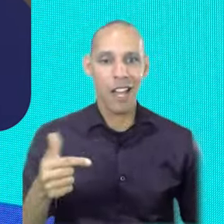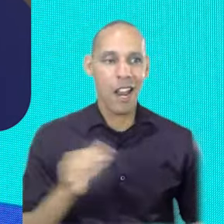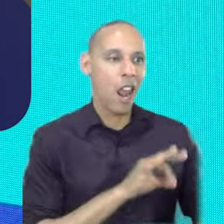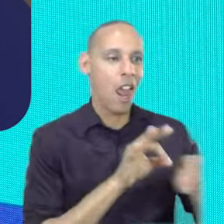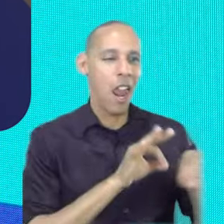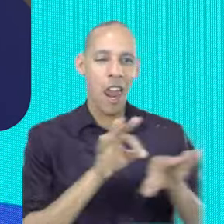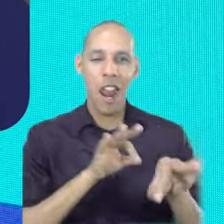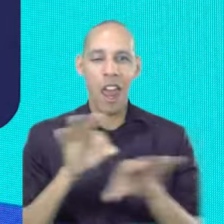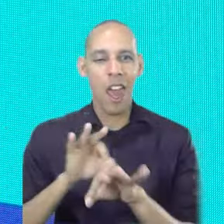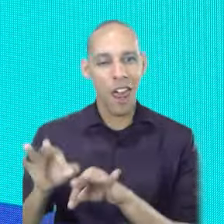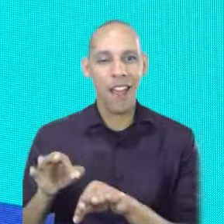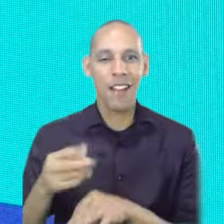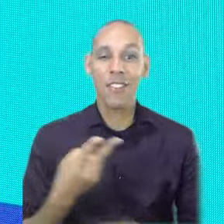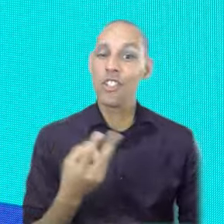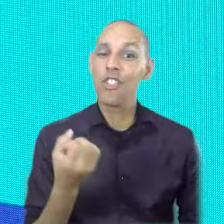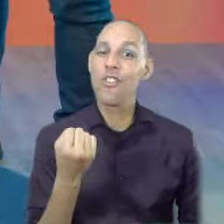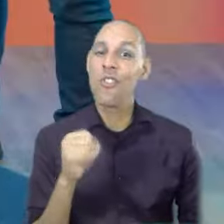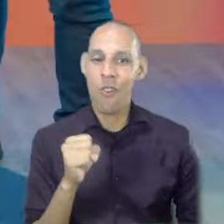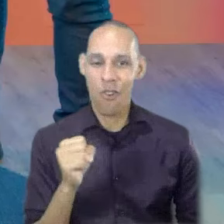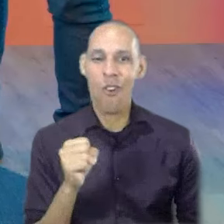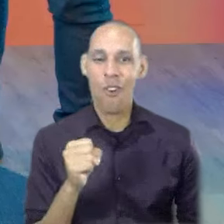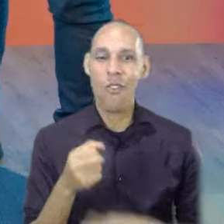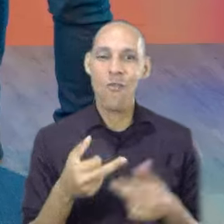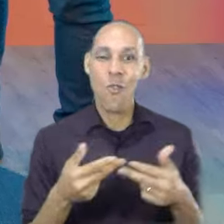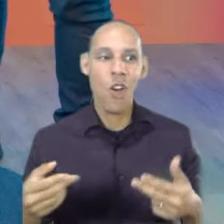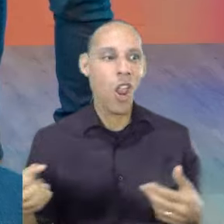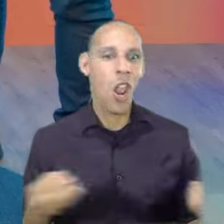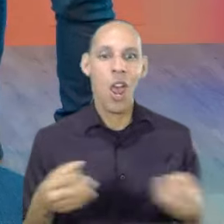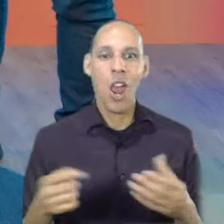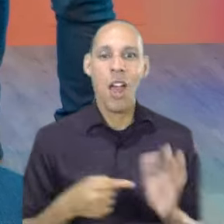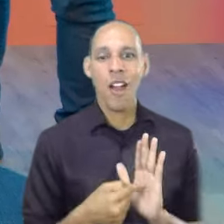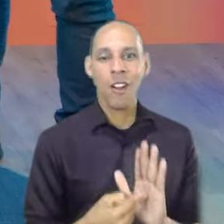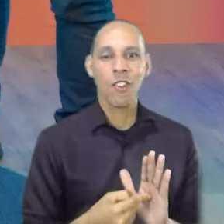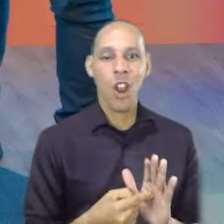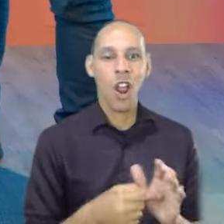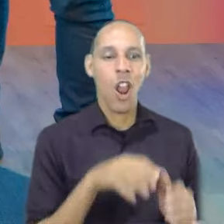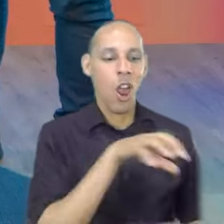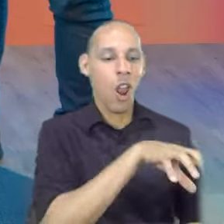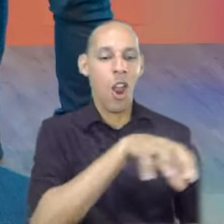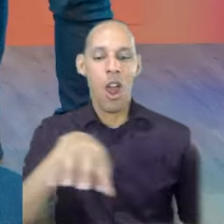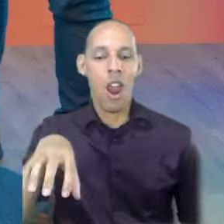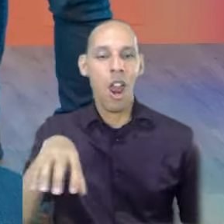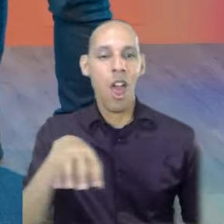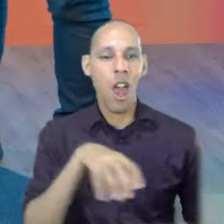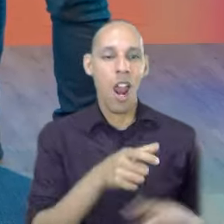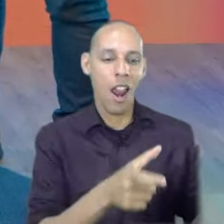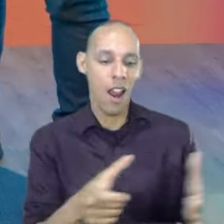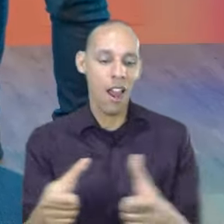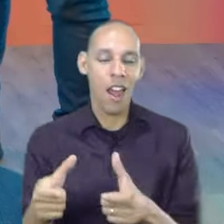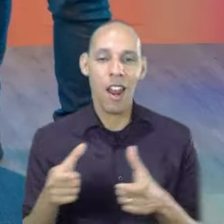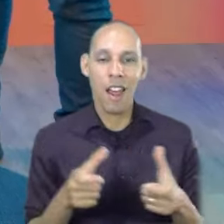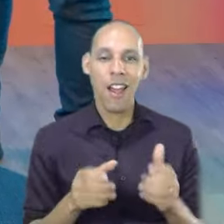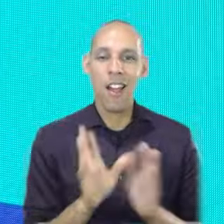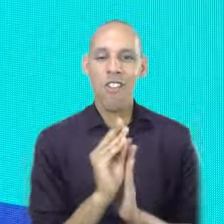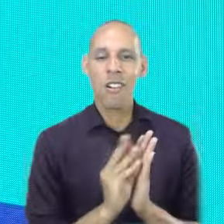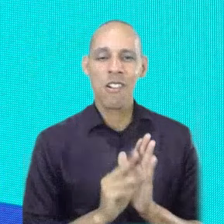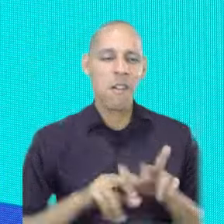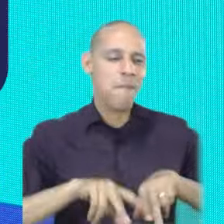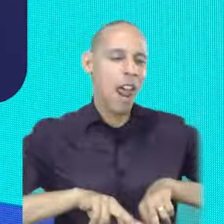28 atrações diferentes. Então, 28 arenas em que as pessoas vão ter conteúdos diversos que vão acontecendo durante todo o